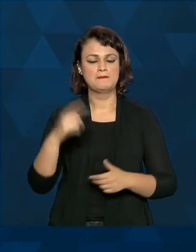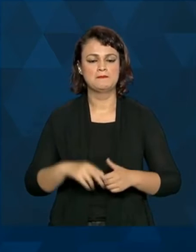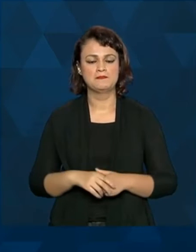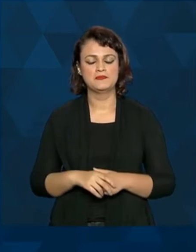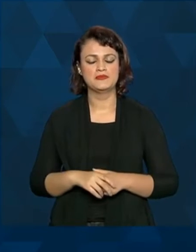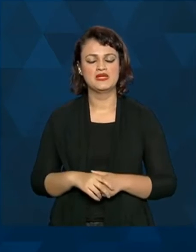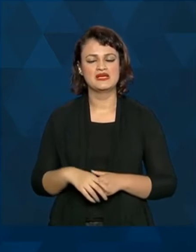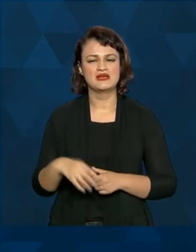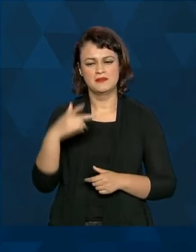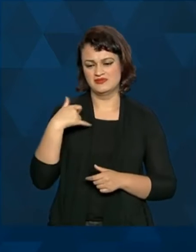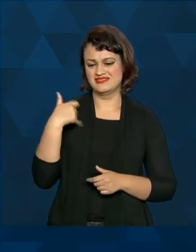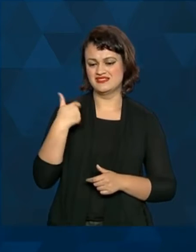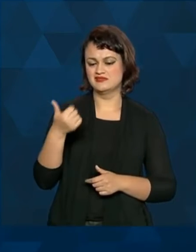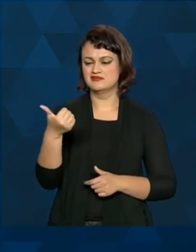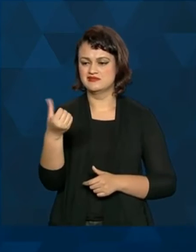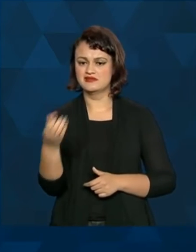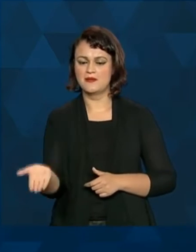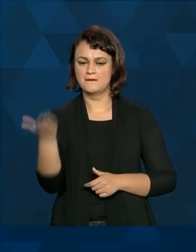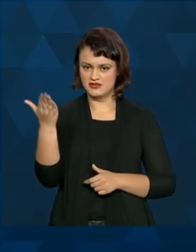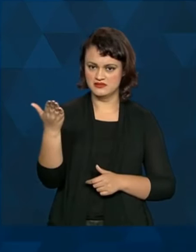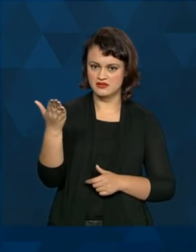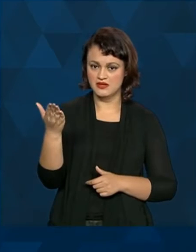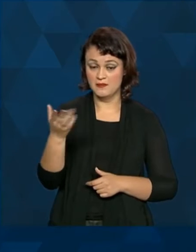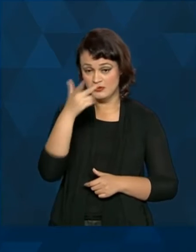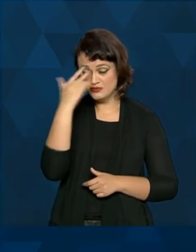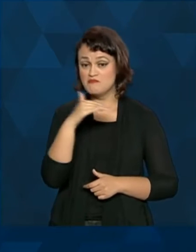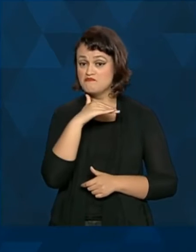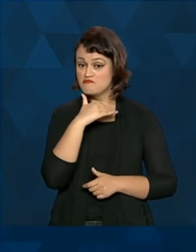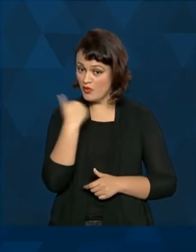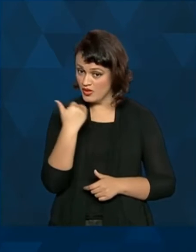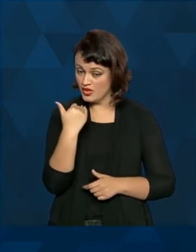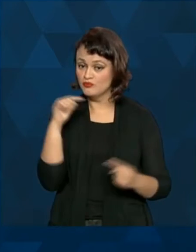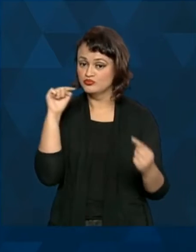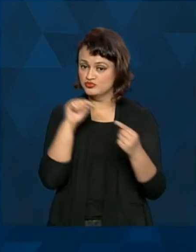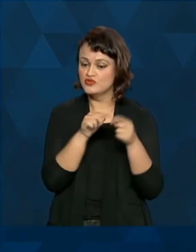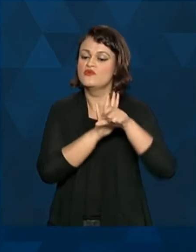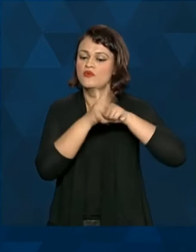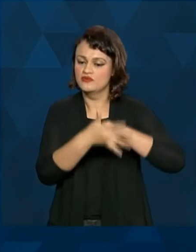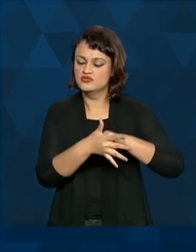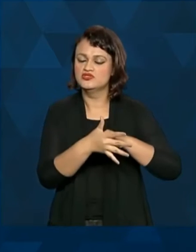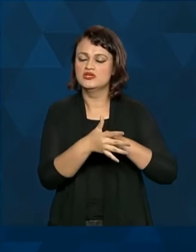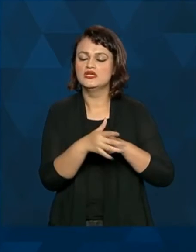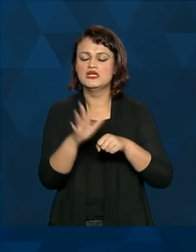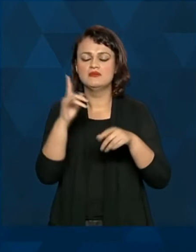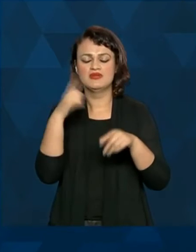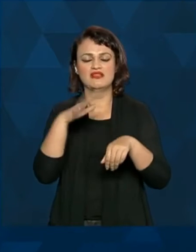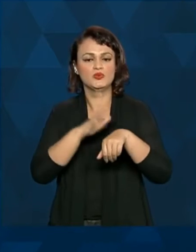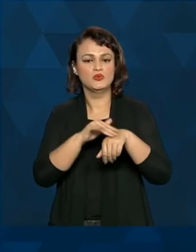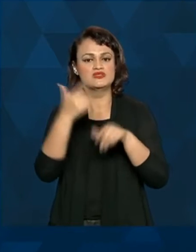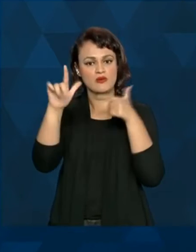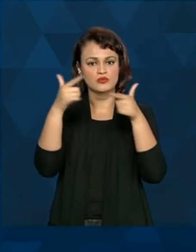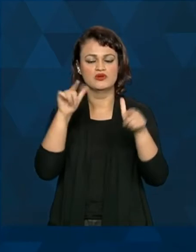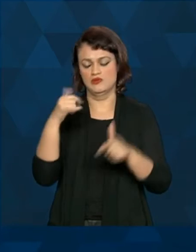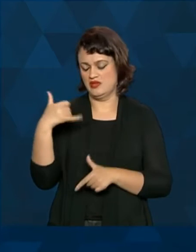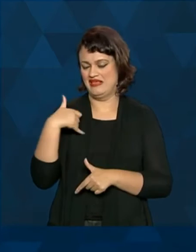com mais de 60 anos, a maior parte dos pacientes que morrem por Covid e com comorbidade tem mais de